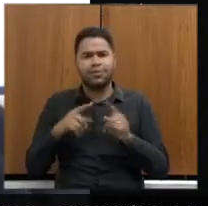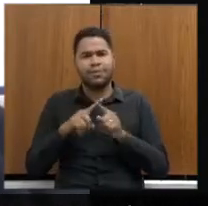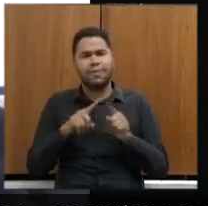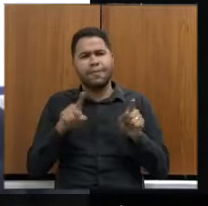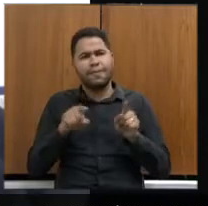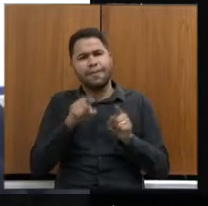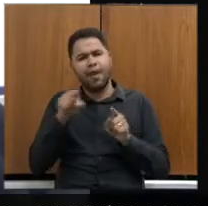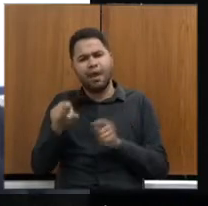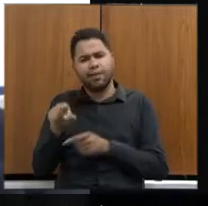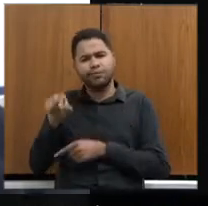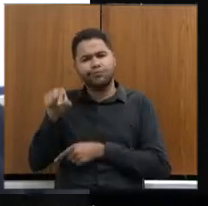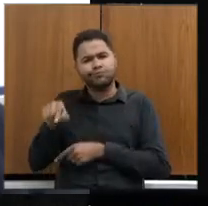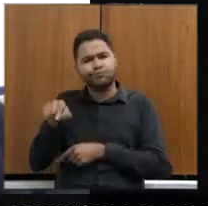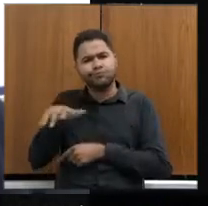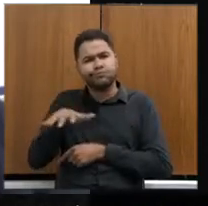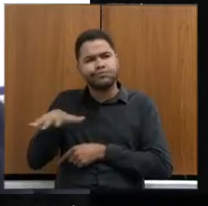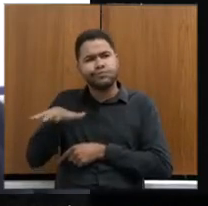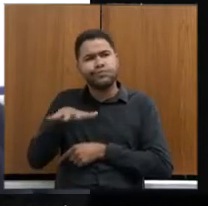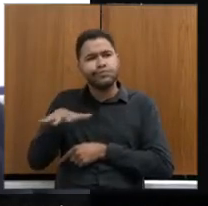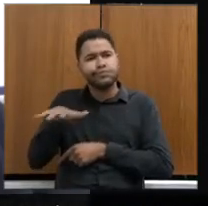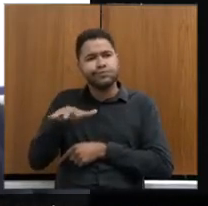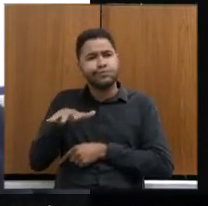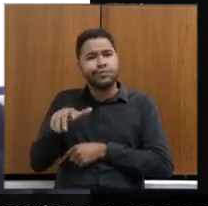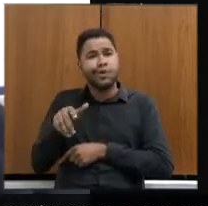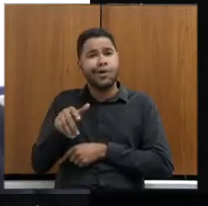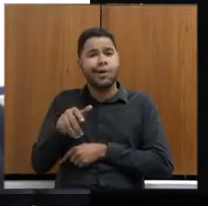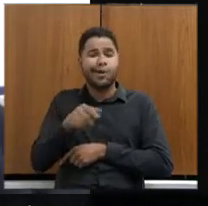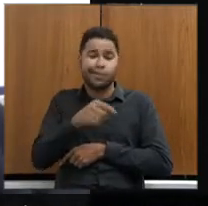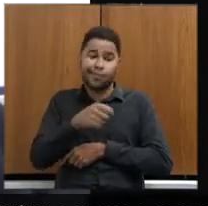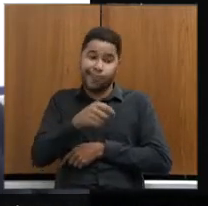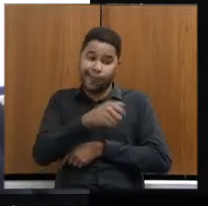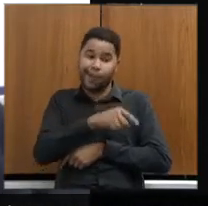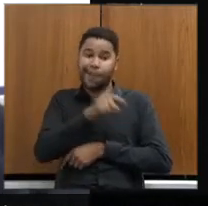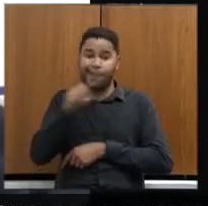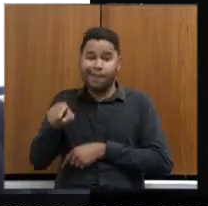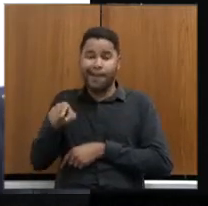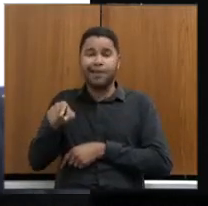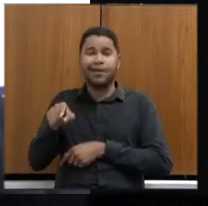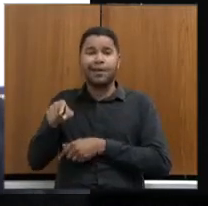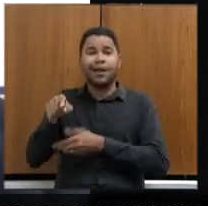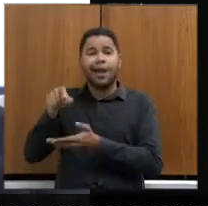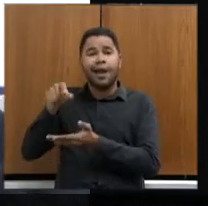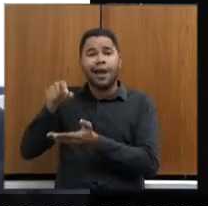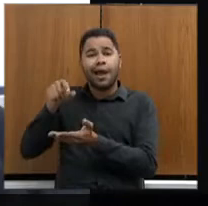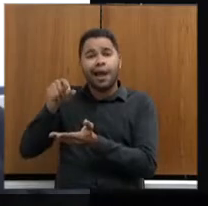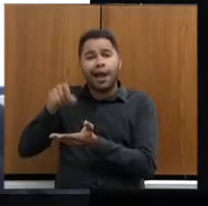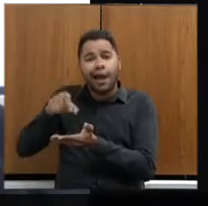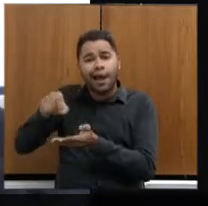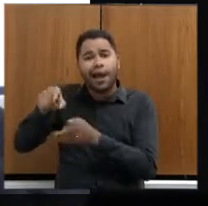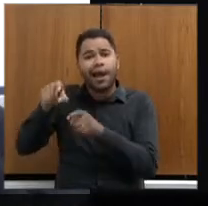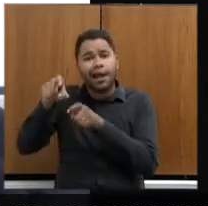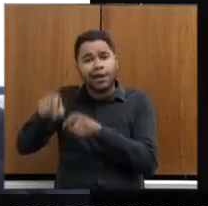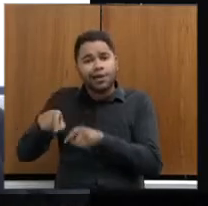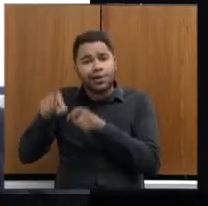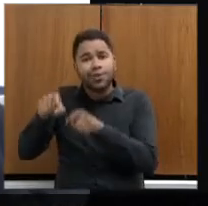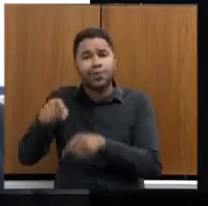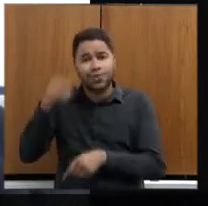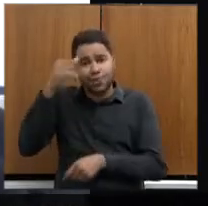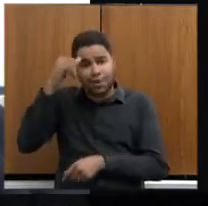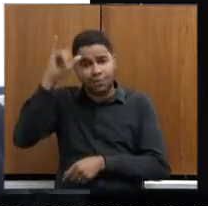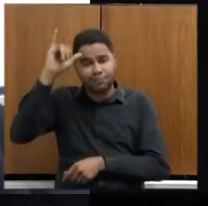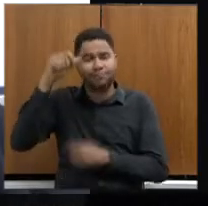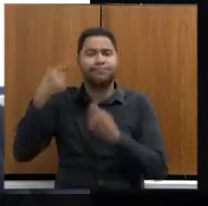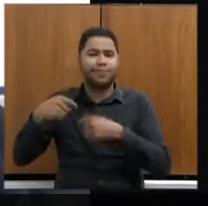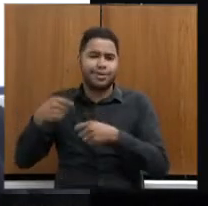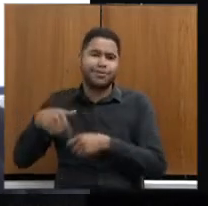bora sejam insuficientes mas agricultura agronegócio a agropecuária os